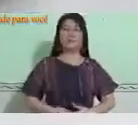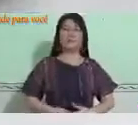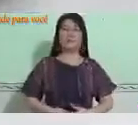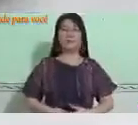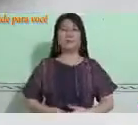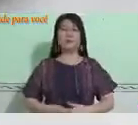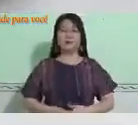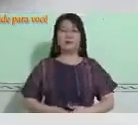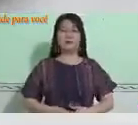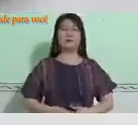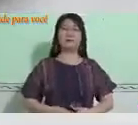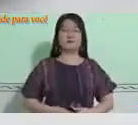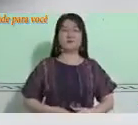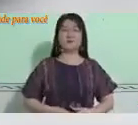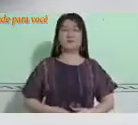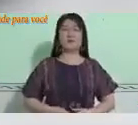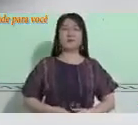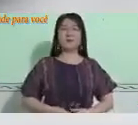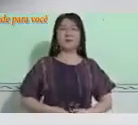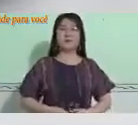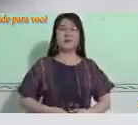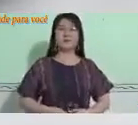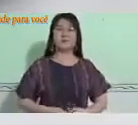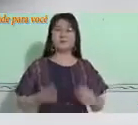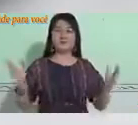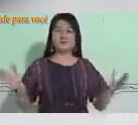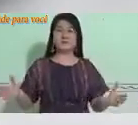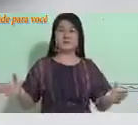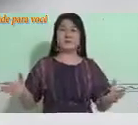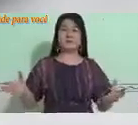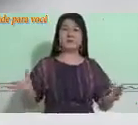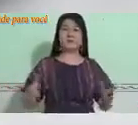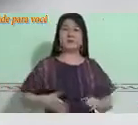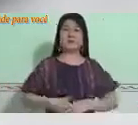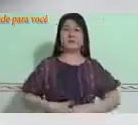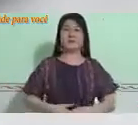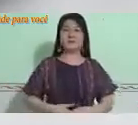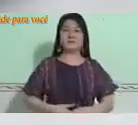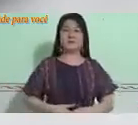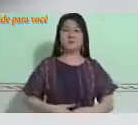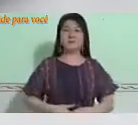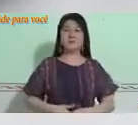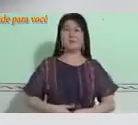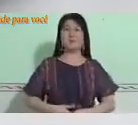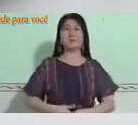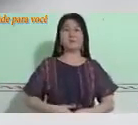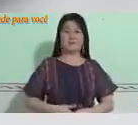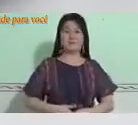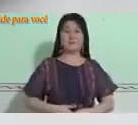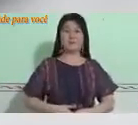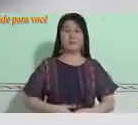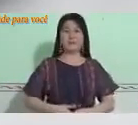Geralmente, esta alteração costuma ser temporária, e não durar mais que alguns dias, pois pode ocorrer pelo inchaço